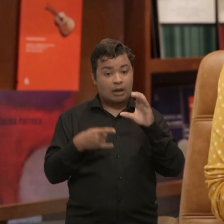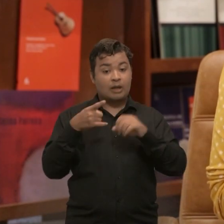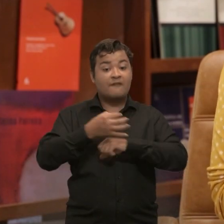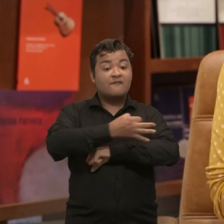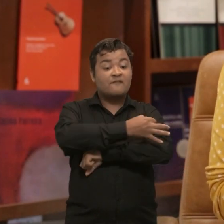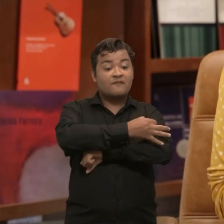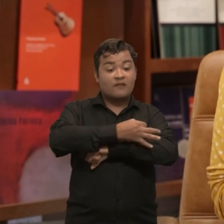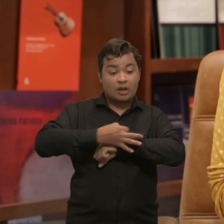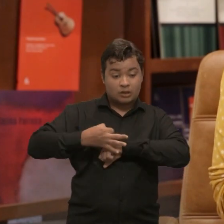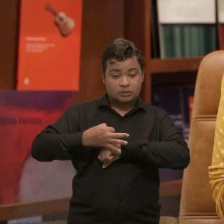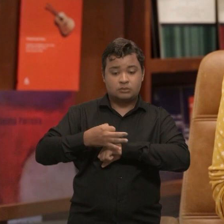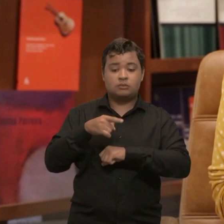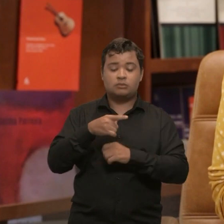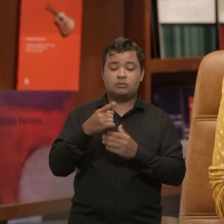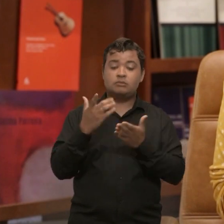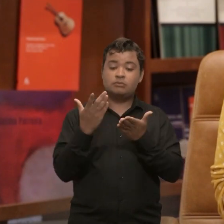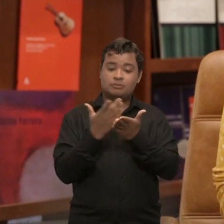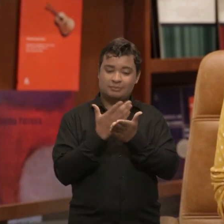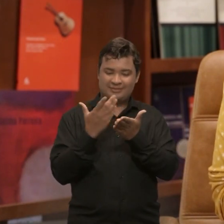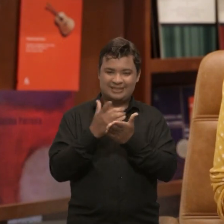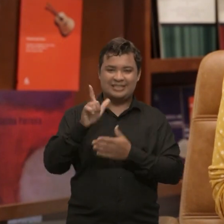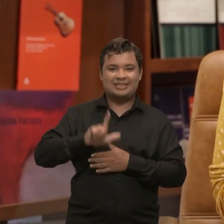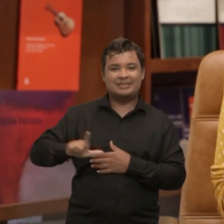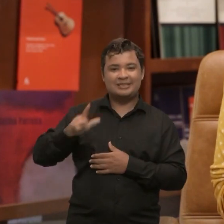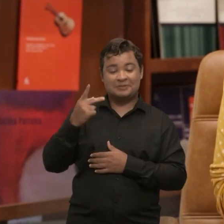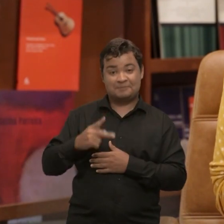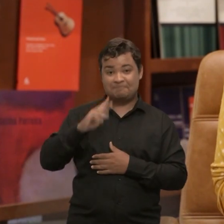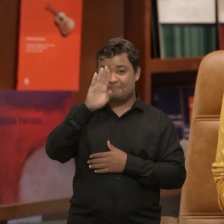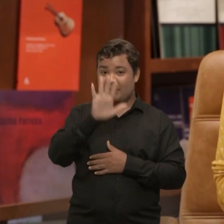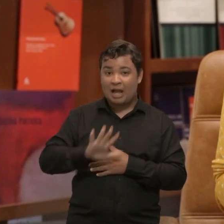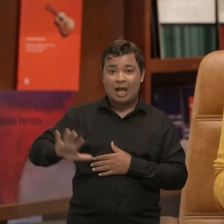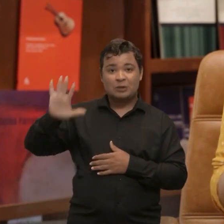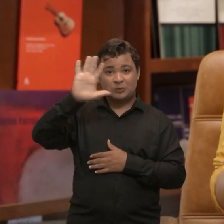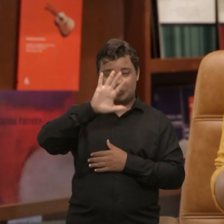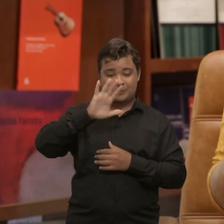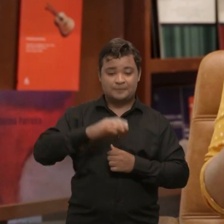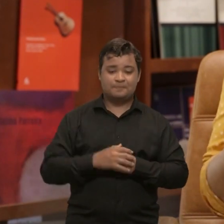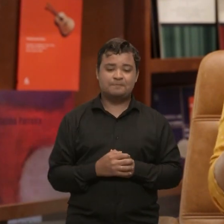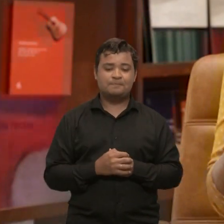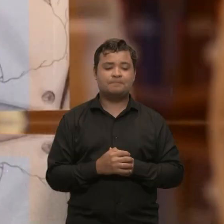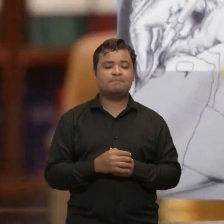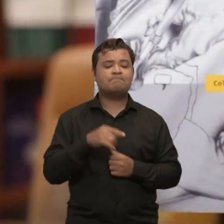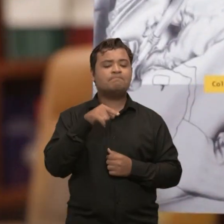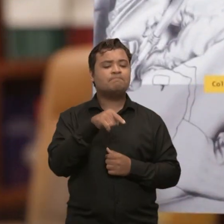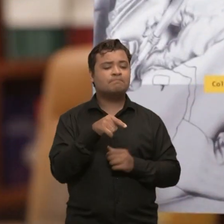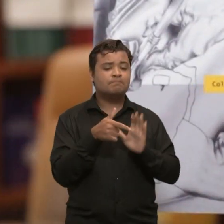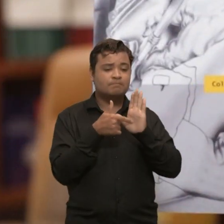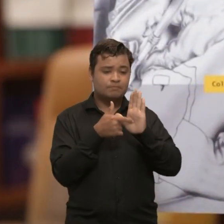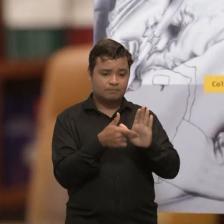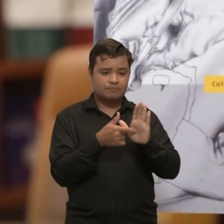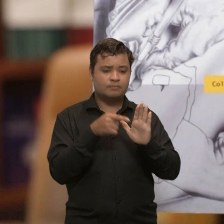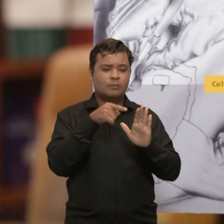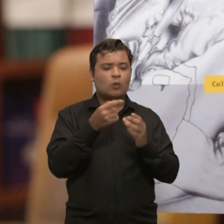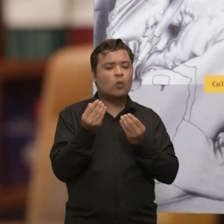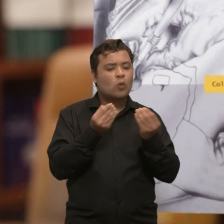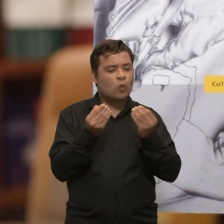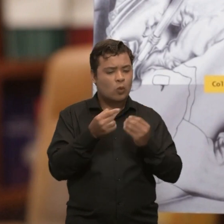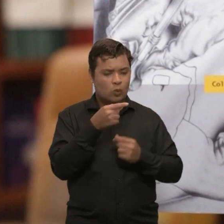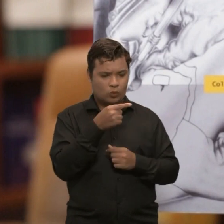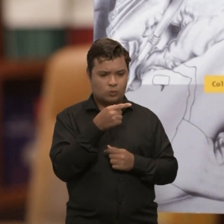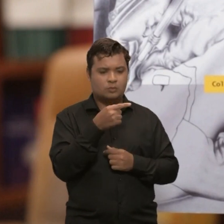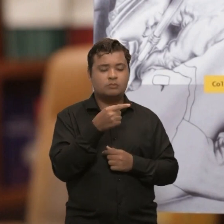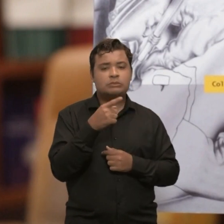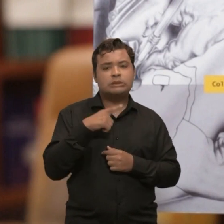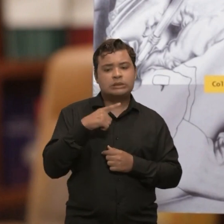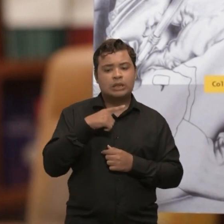da produção literária nacional contemporânea. A obra dá ênfase à narrativa metaficcional e pondera